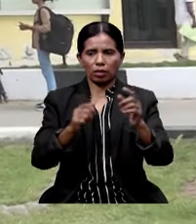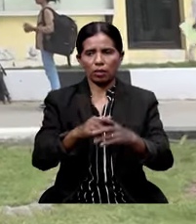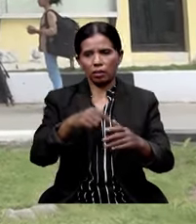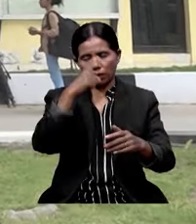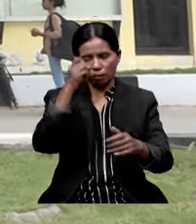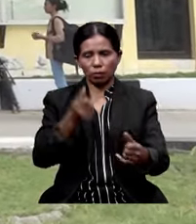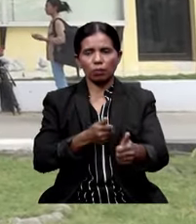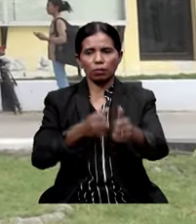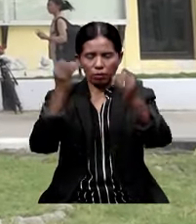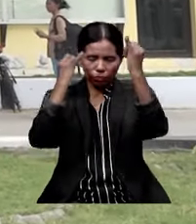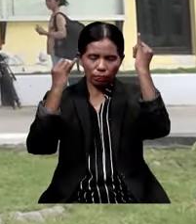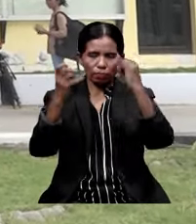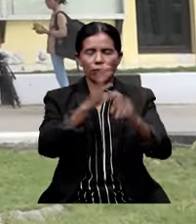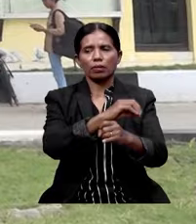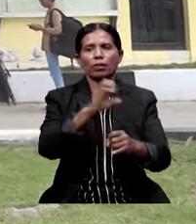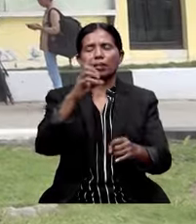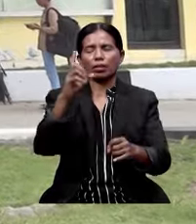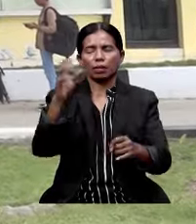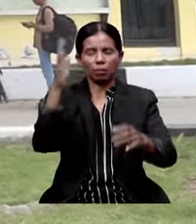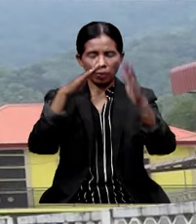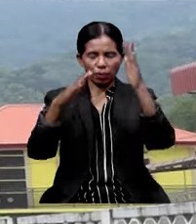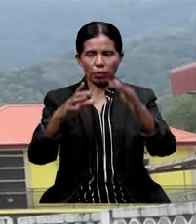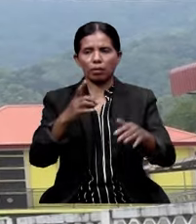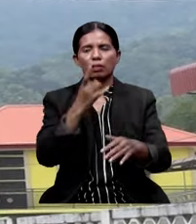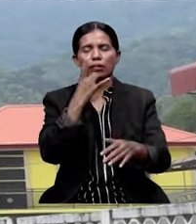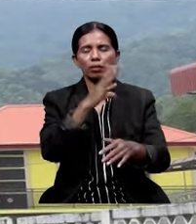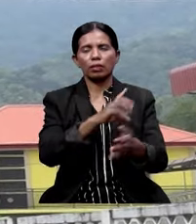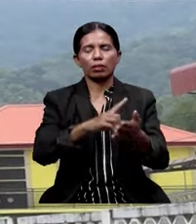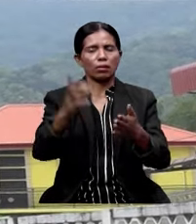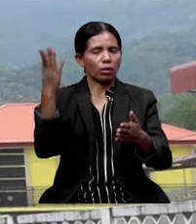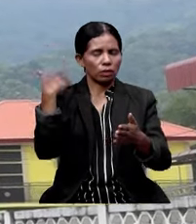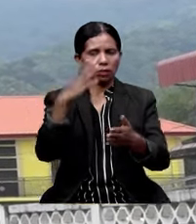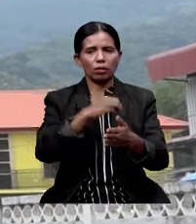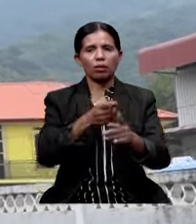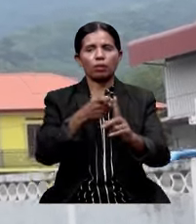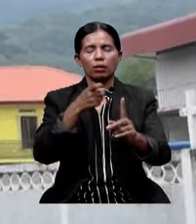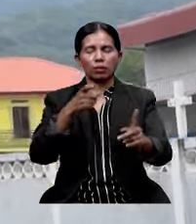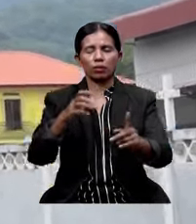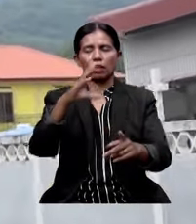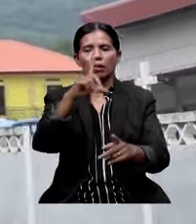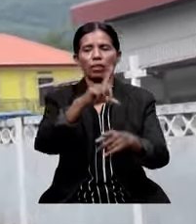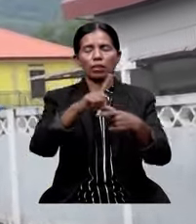tuir informação si página EDTLP, problema ahi matelakan, ia semana kotuk, kauja usi kabu linha